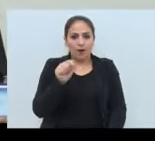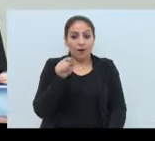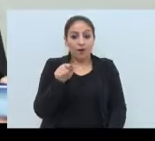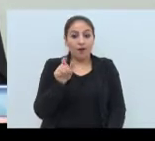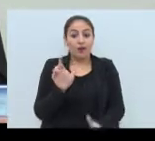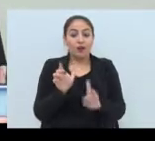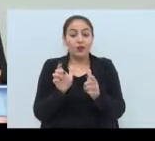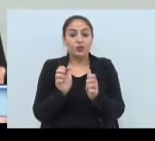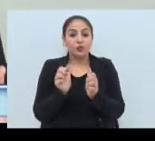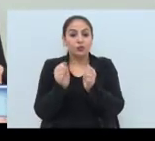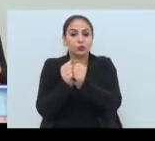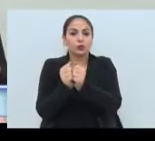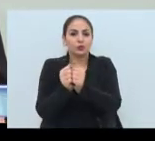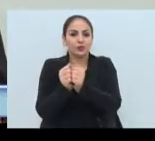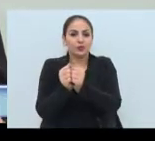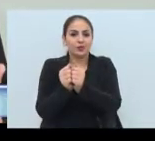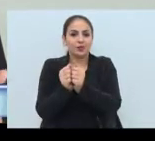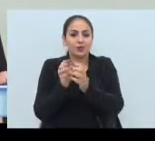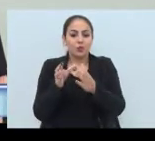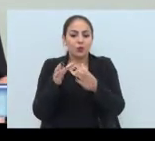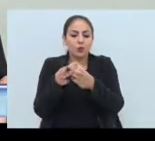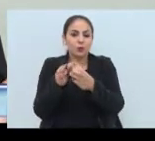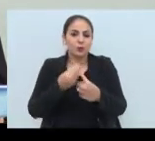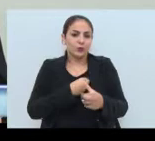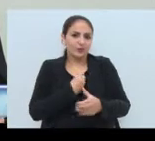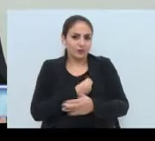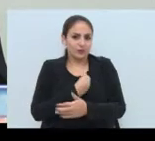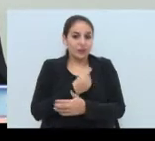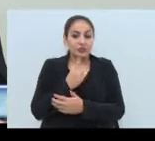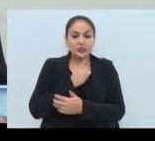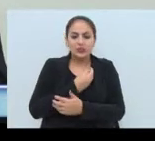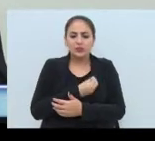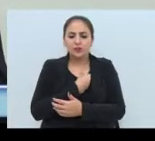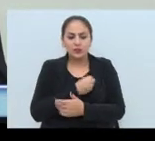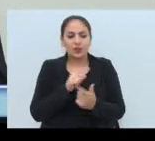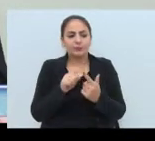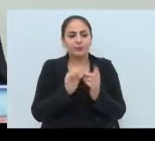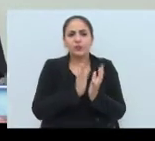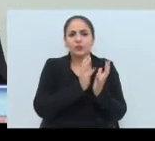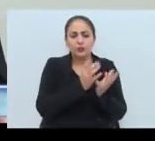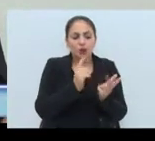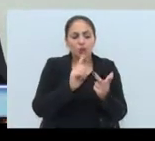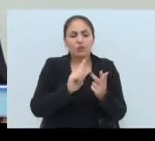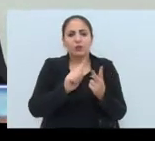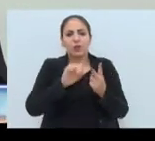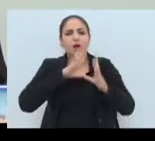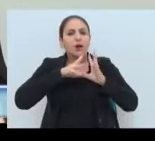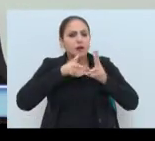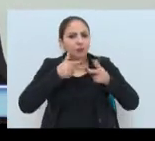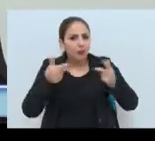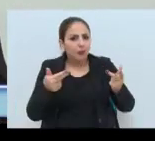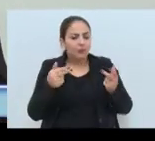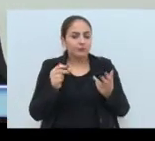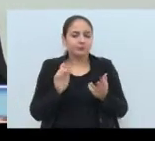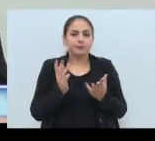esse conjunto de vida que inclui vegetais,